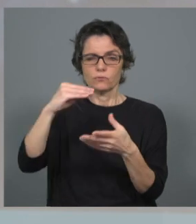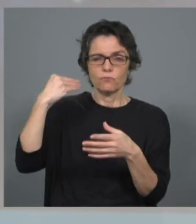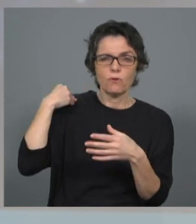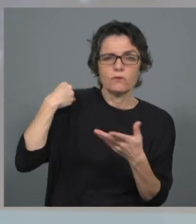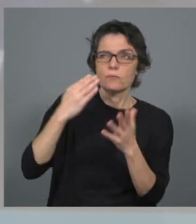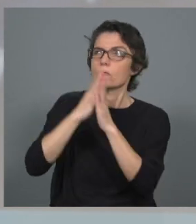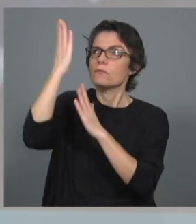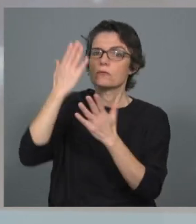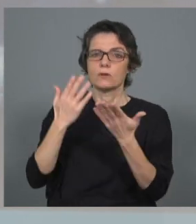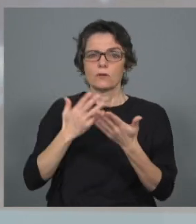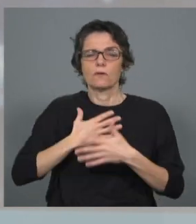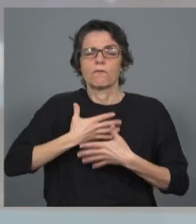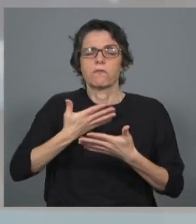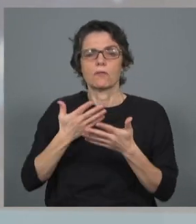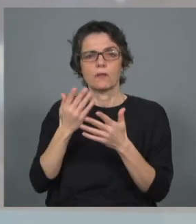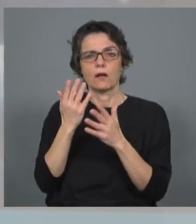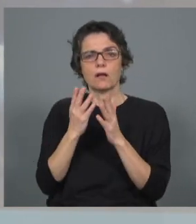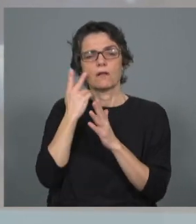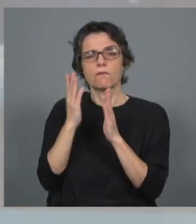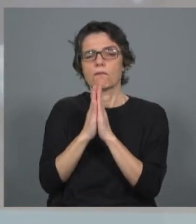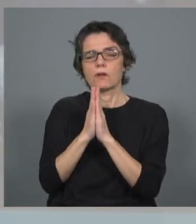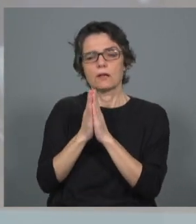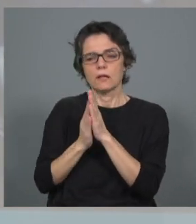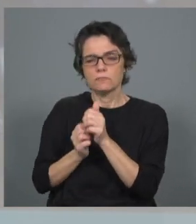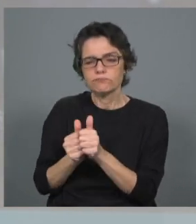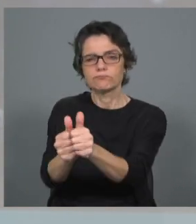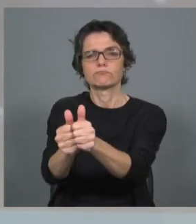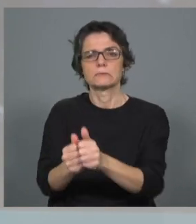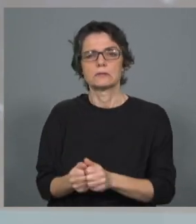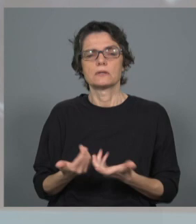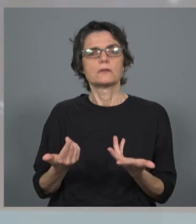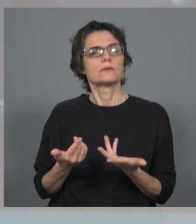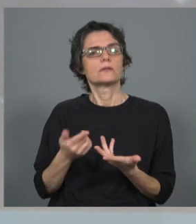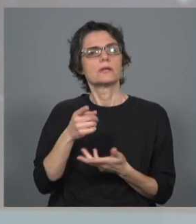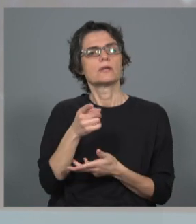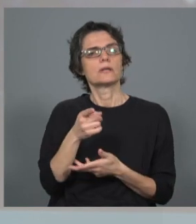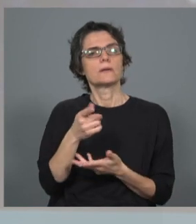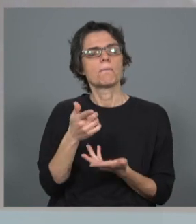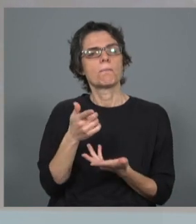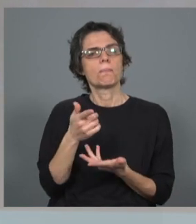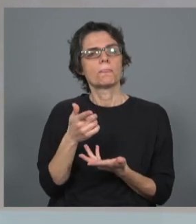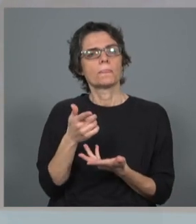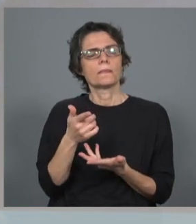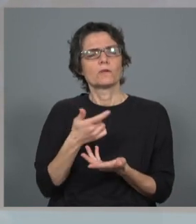Será uma certeza que vocês afirmam e que têm, mas que pode estar distante de muitos percursos de